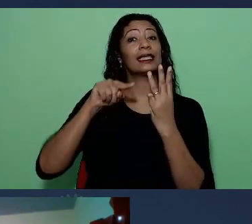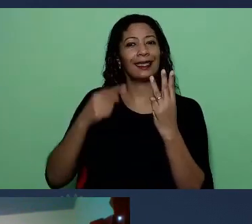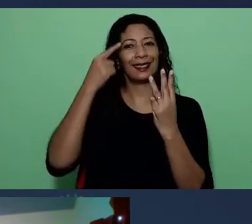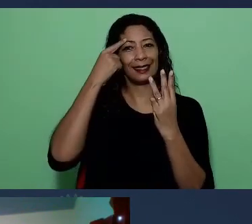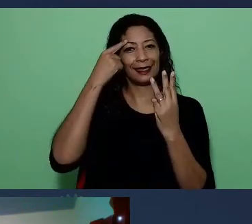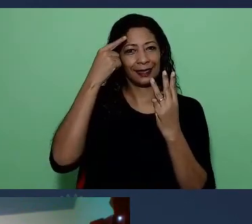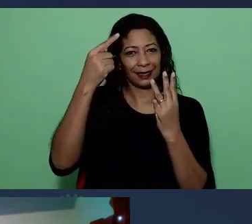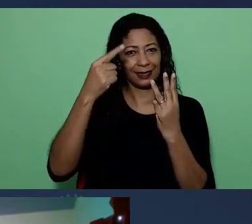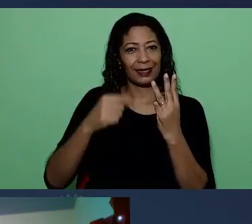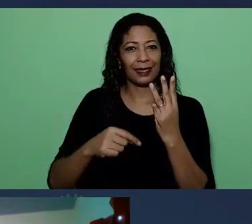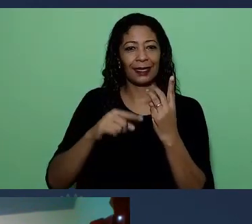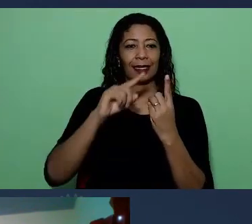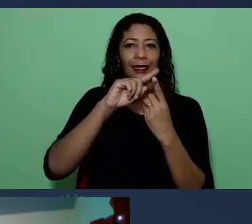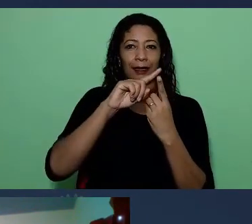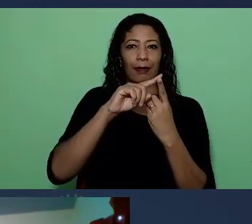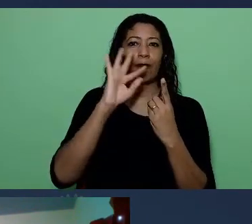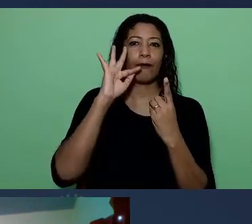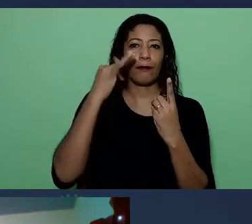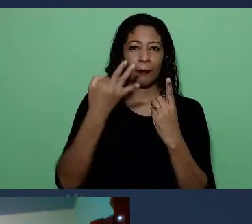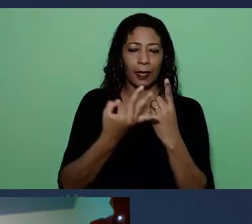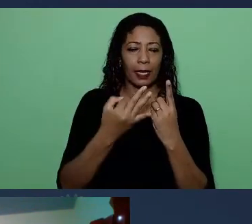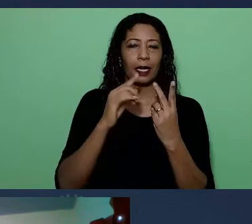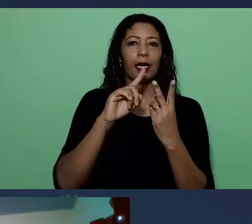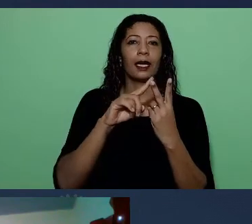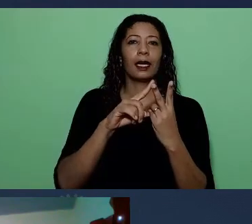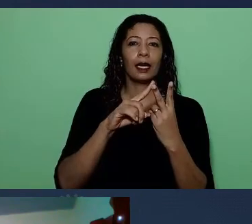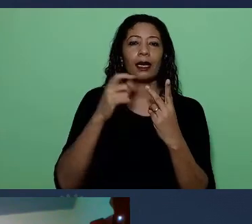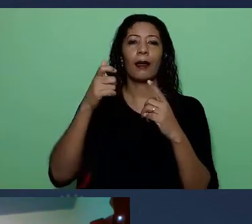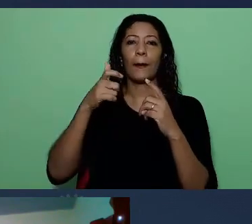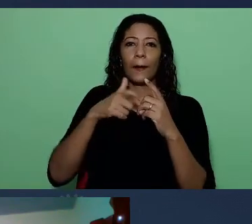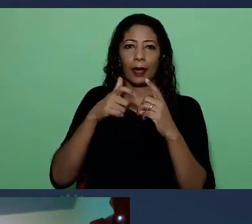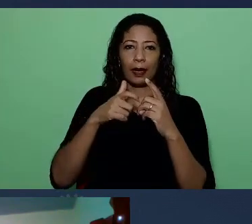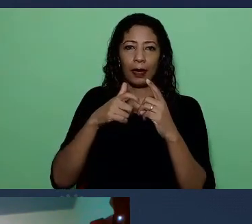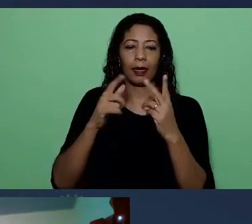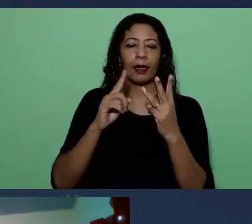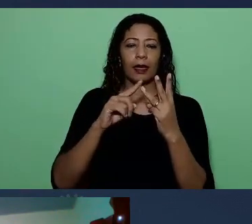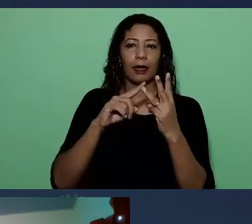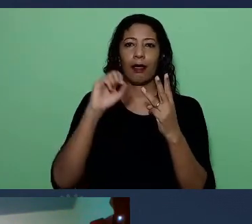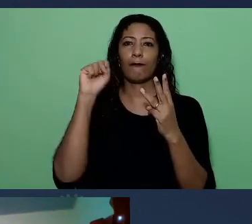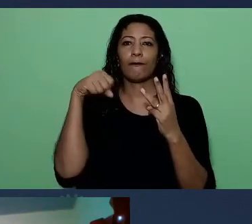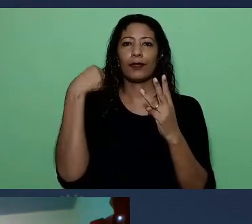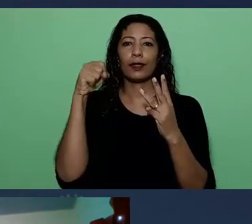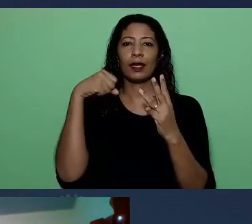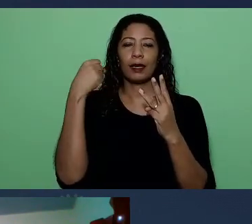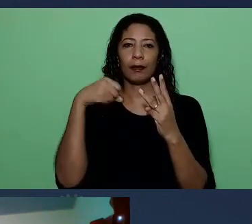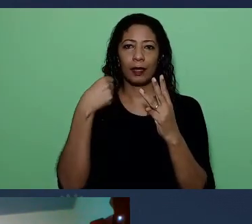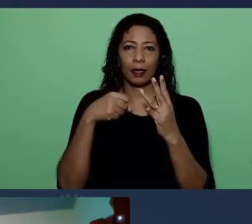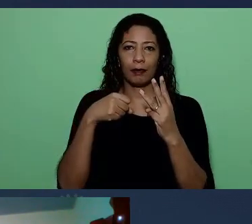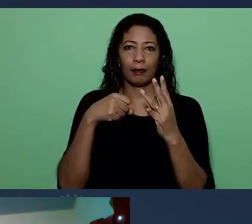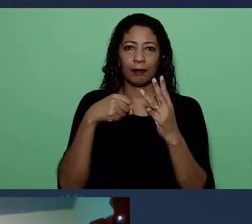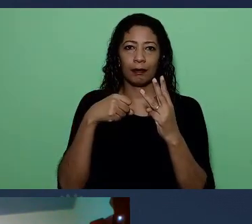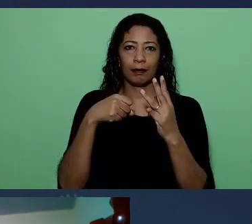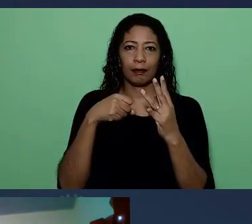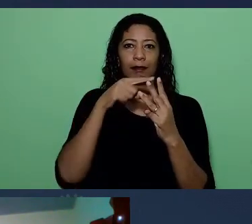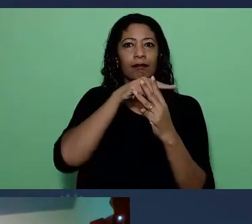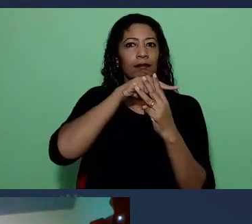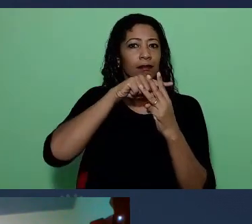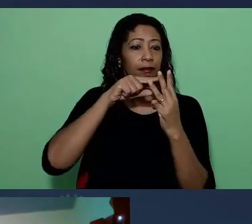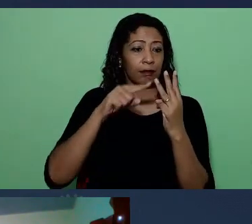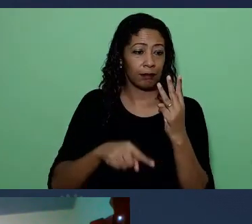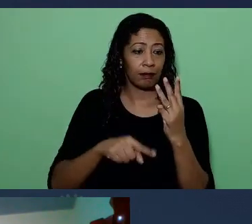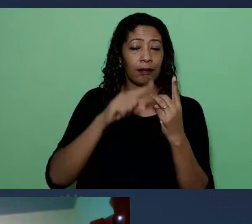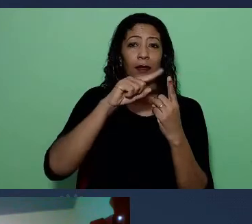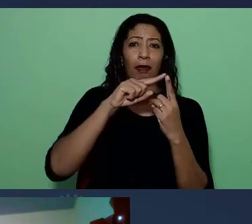tripartite. Família, o médico e o fisioterapeuta. Não importa a ordem disso, não. E eu estou colocando a família em